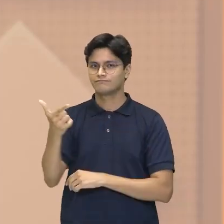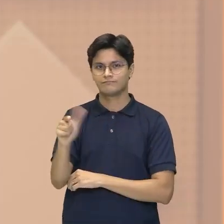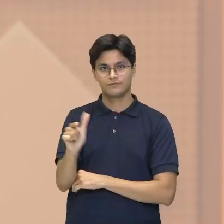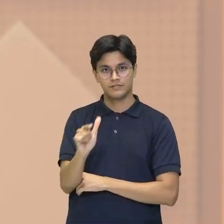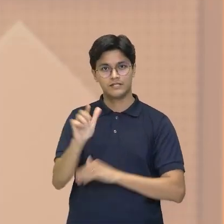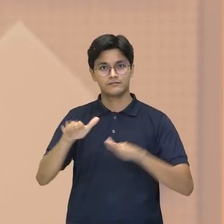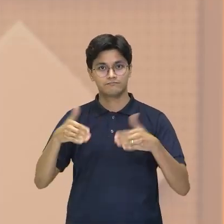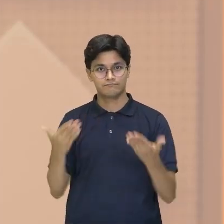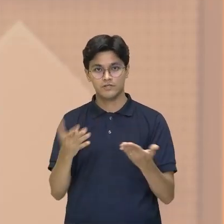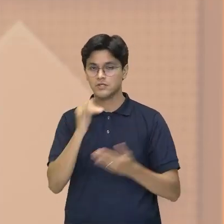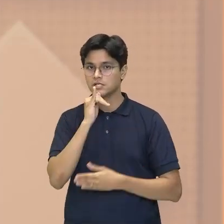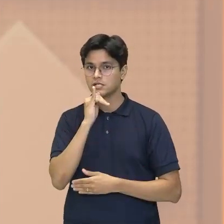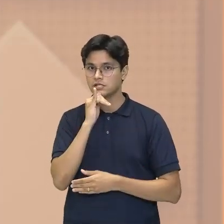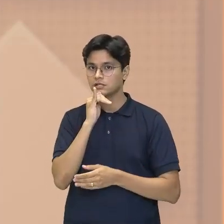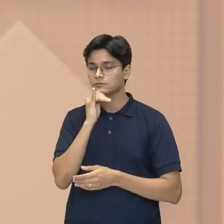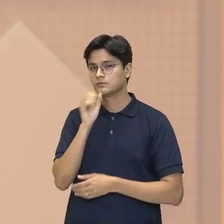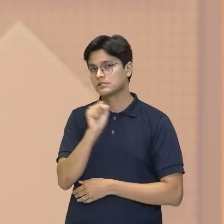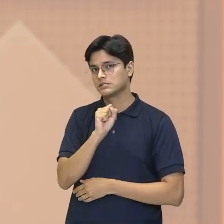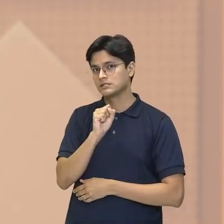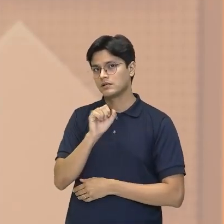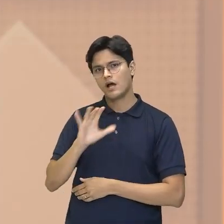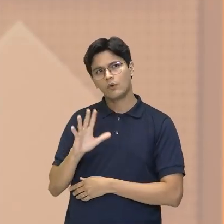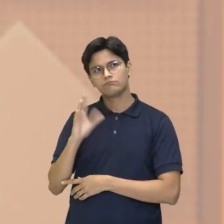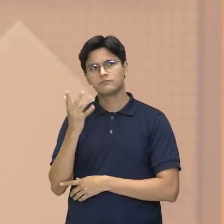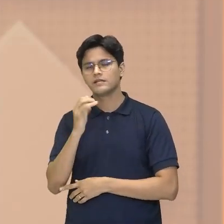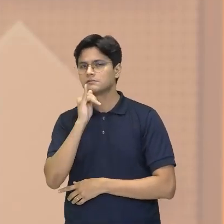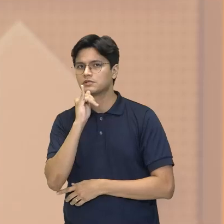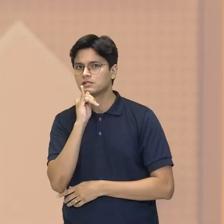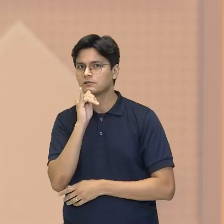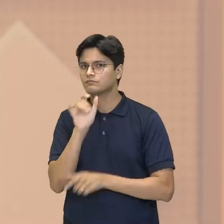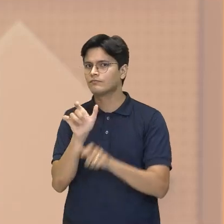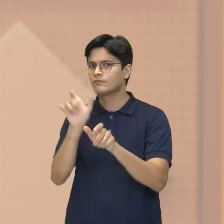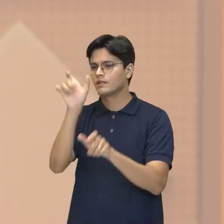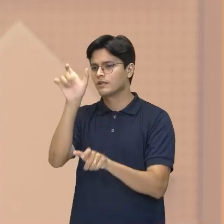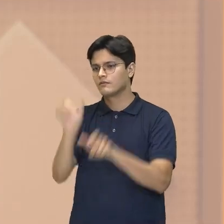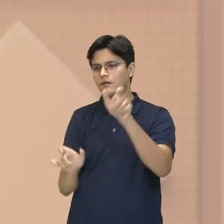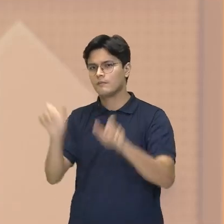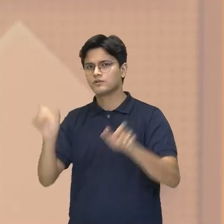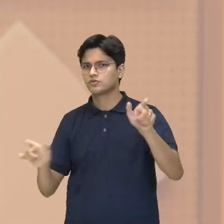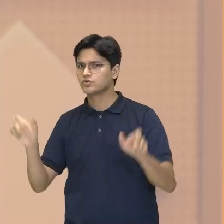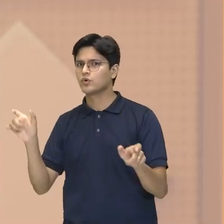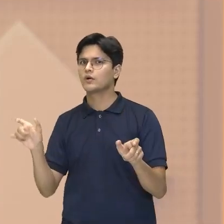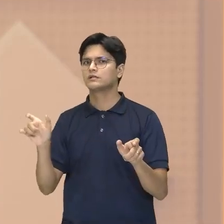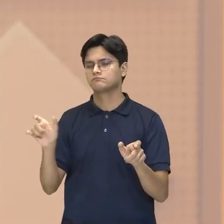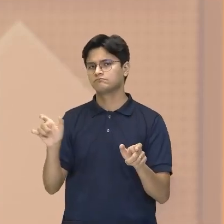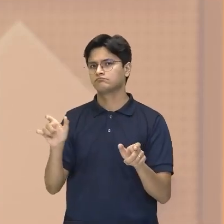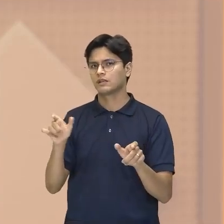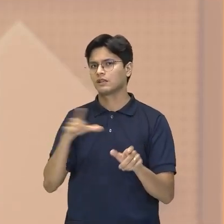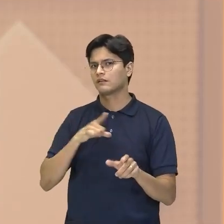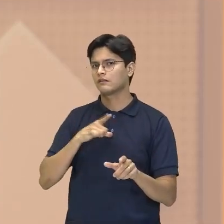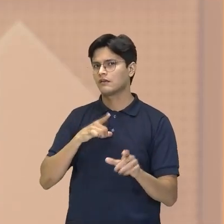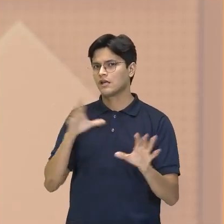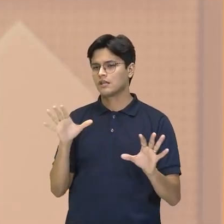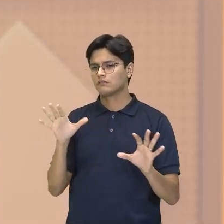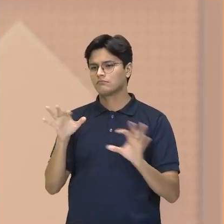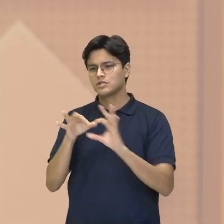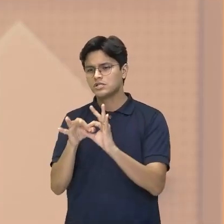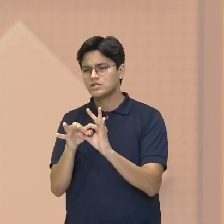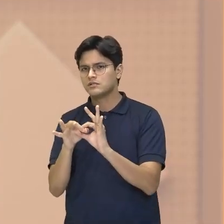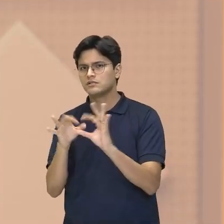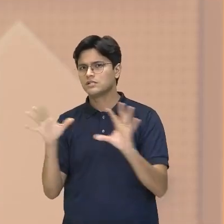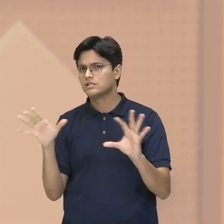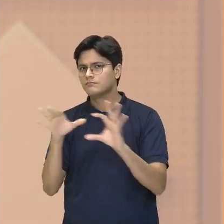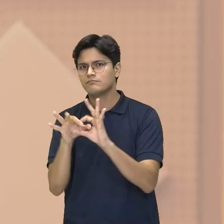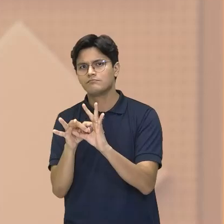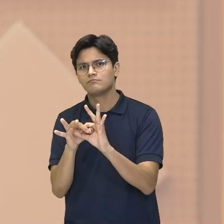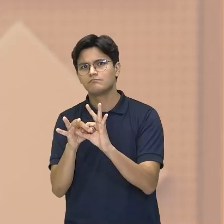as pessoas que, por algum motivo, têm a sua liberdade privada ou por vontade própria ou de